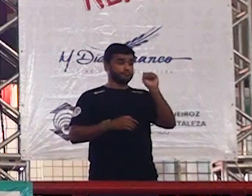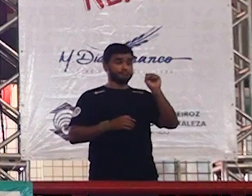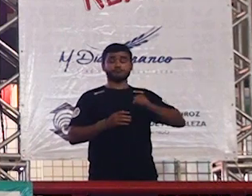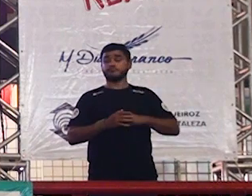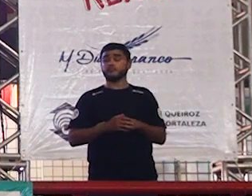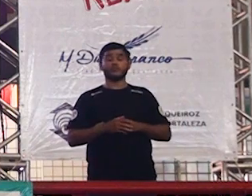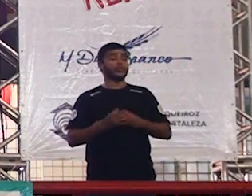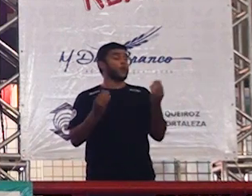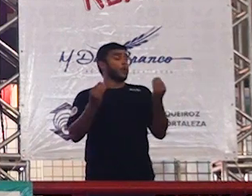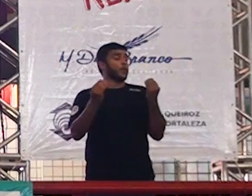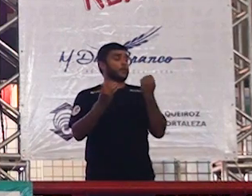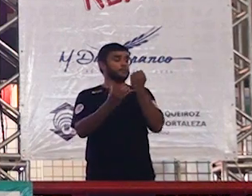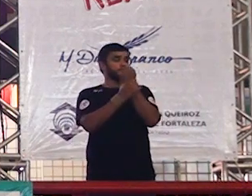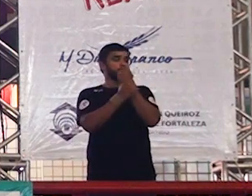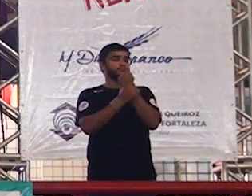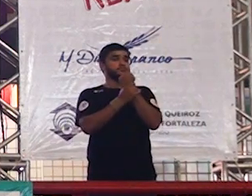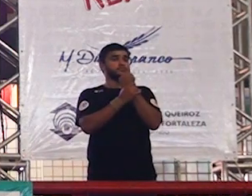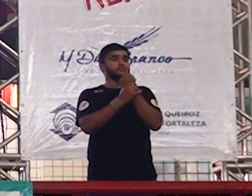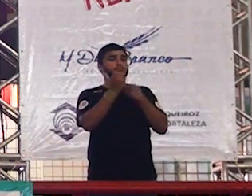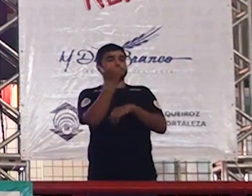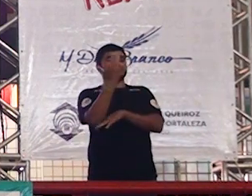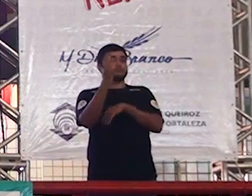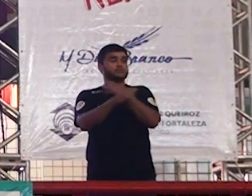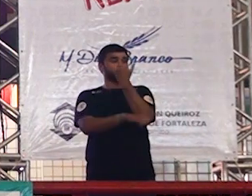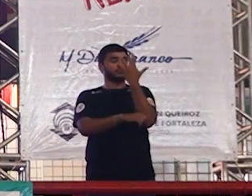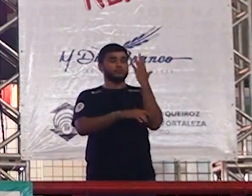Como preservar a floresta amazônica?